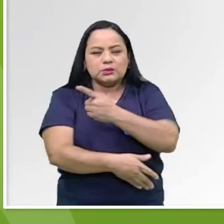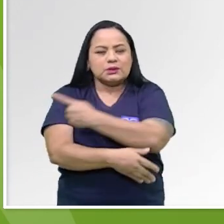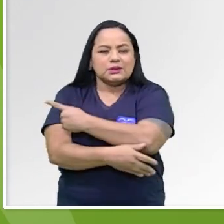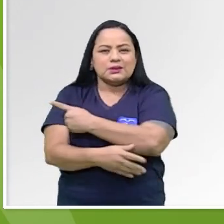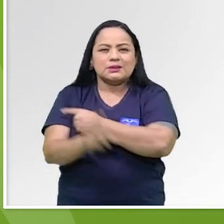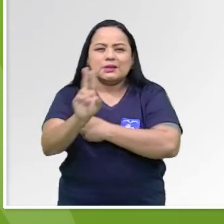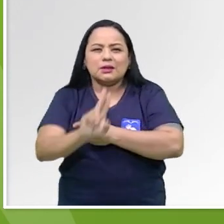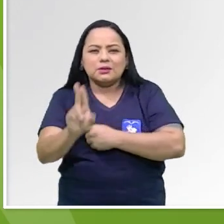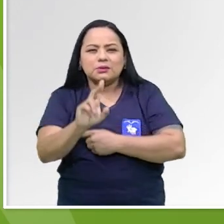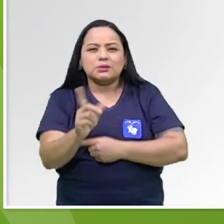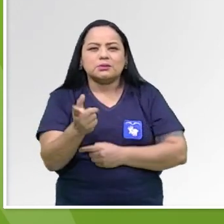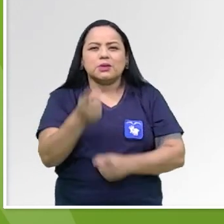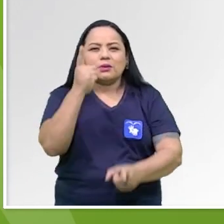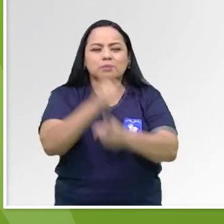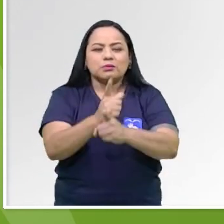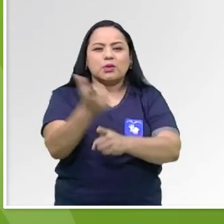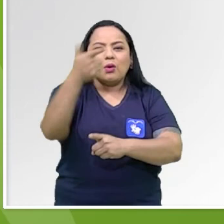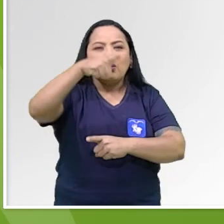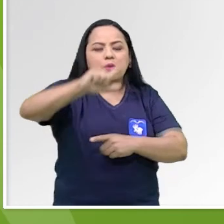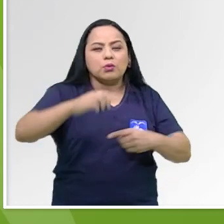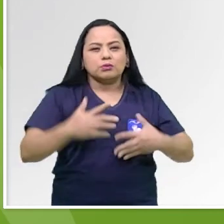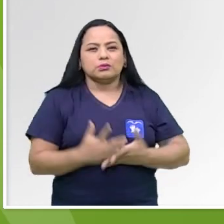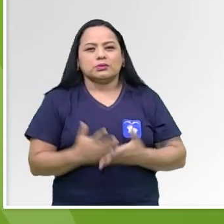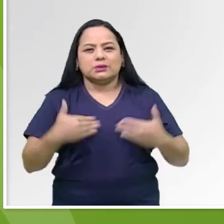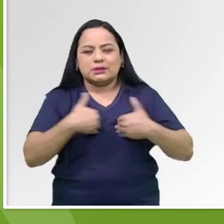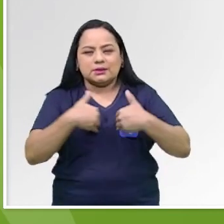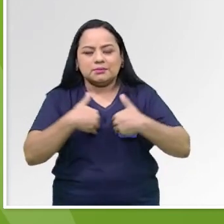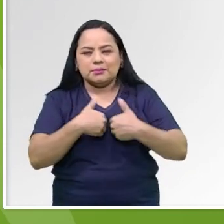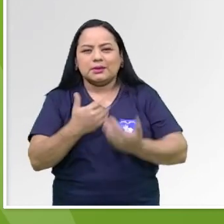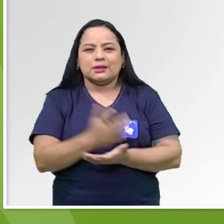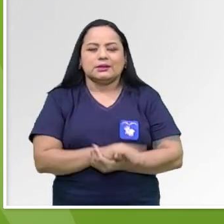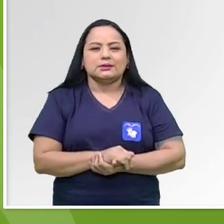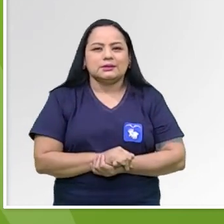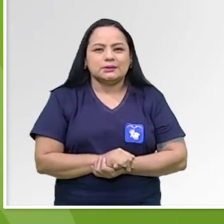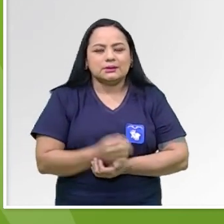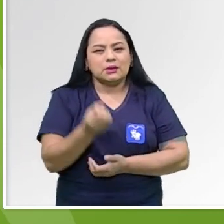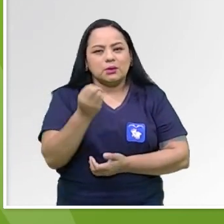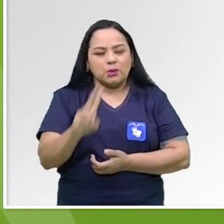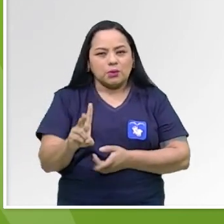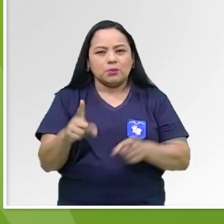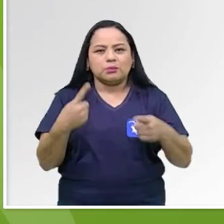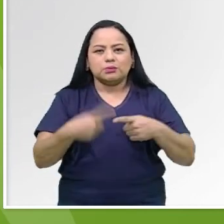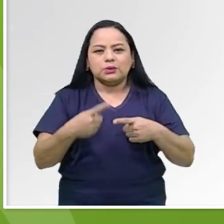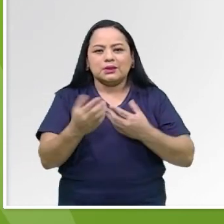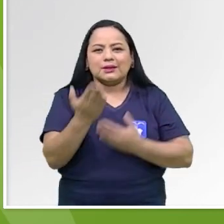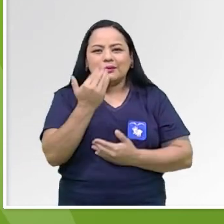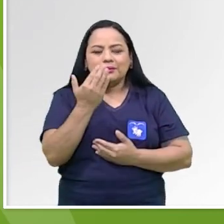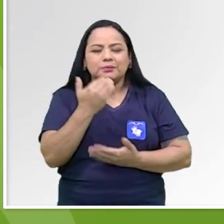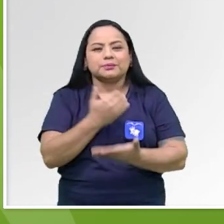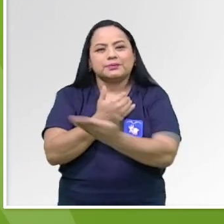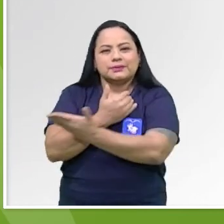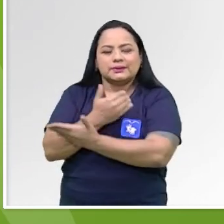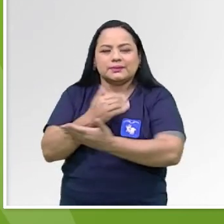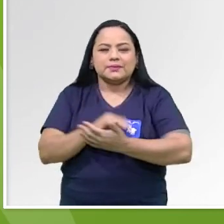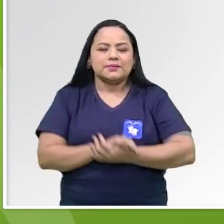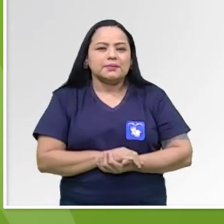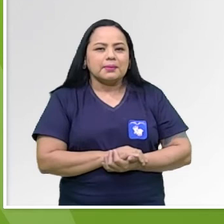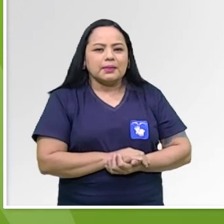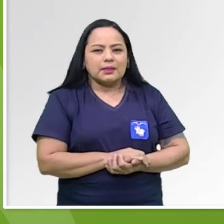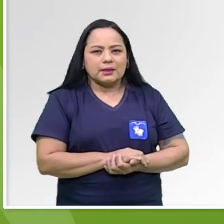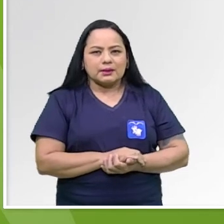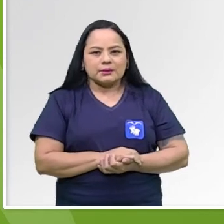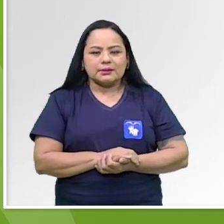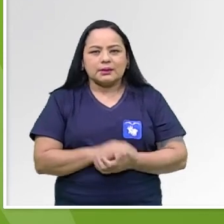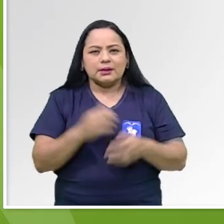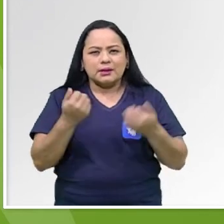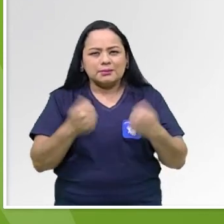para chegar até outros animais de interesse, até cardumes de peixe, ou até mesmo para utilizá-los como alimentação, tá? Então, a gente deve